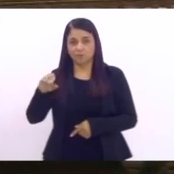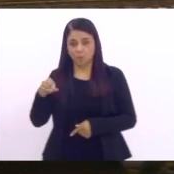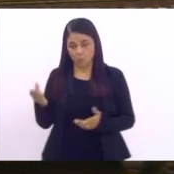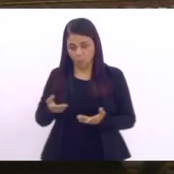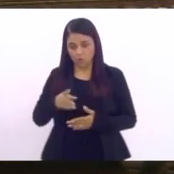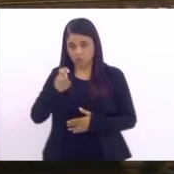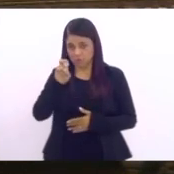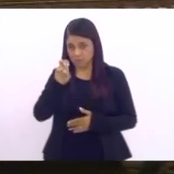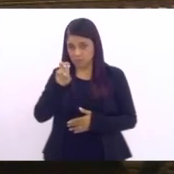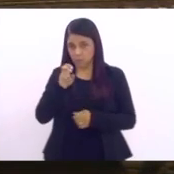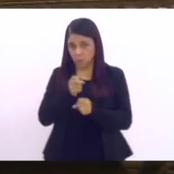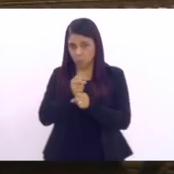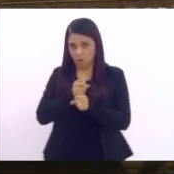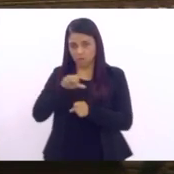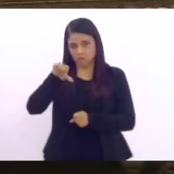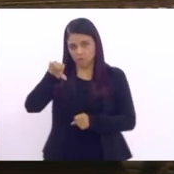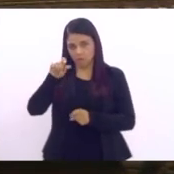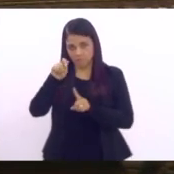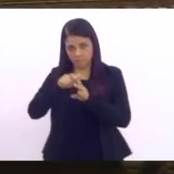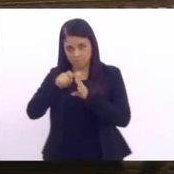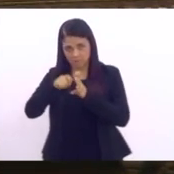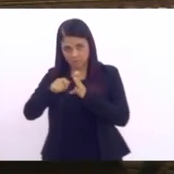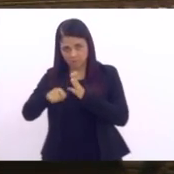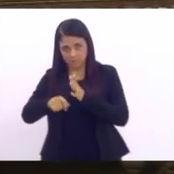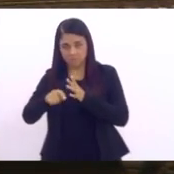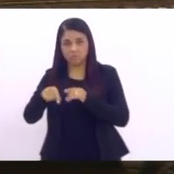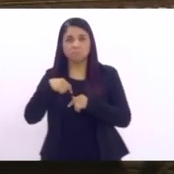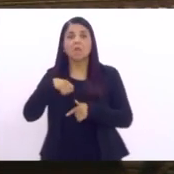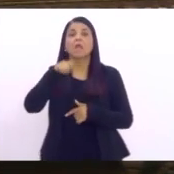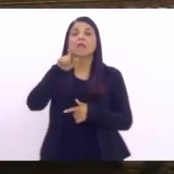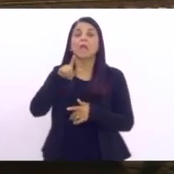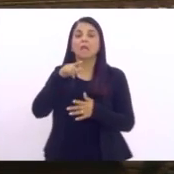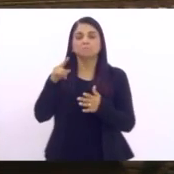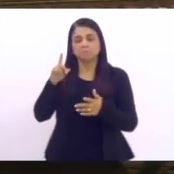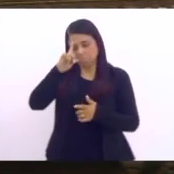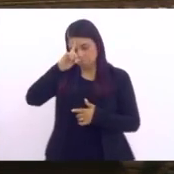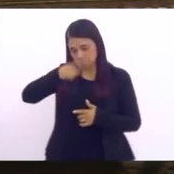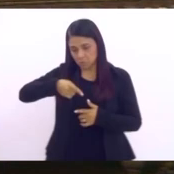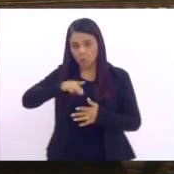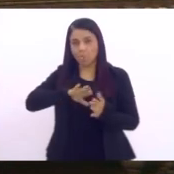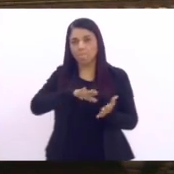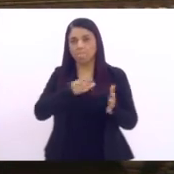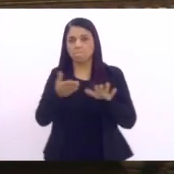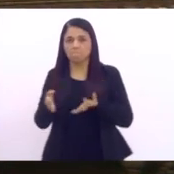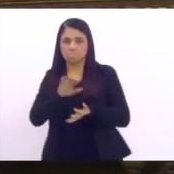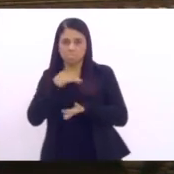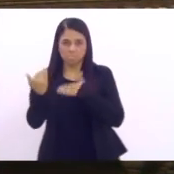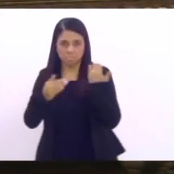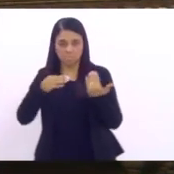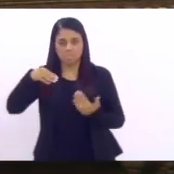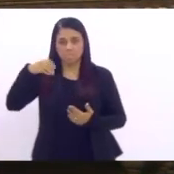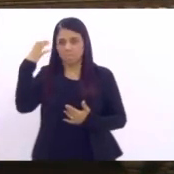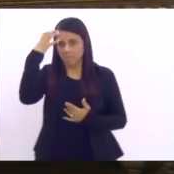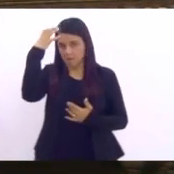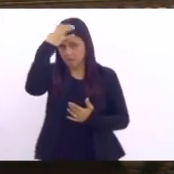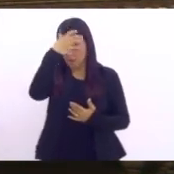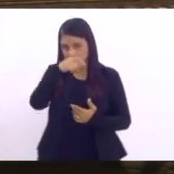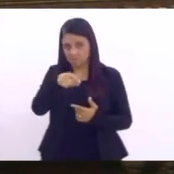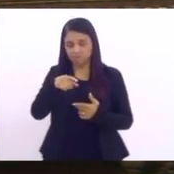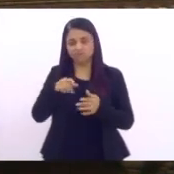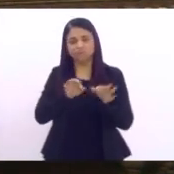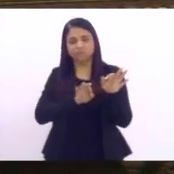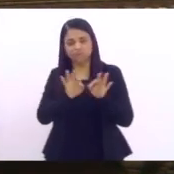5 anos e 9 meses que não sabemos quem mandou matar Marielle, fez um programa importante para a cidade do Rio de Janeiro